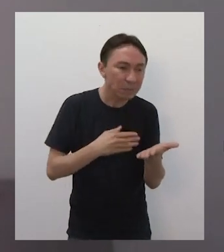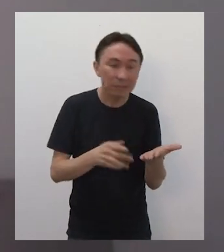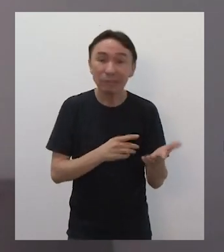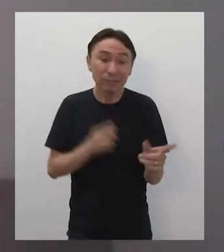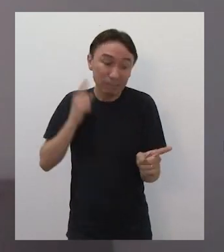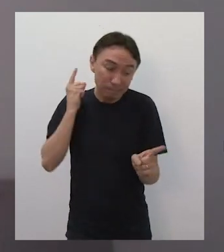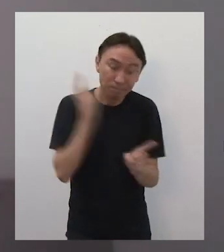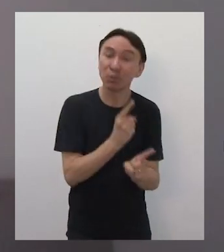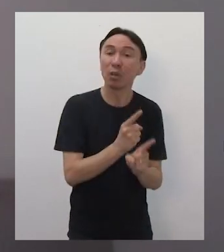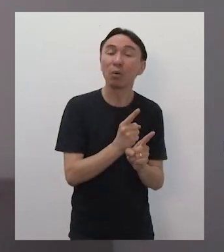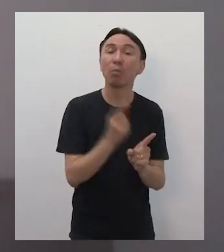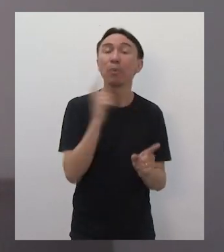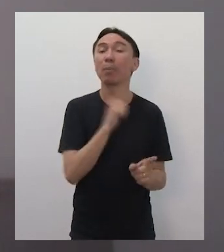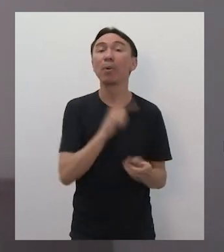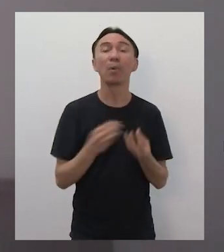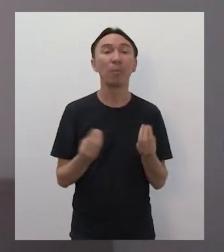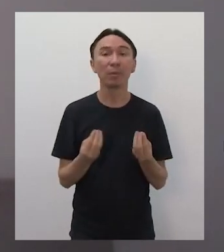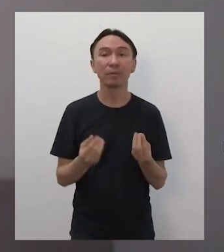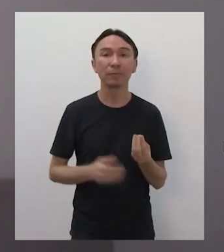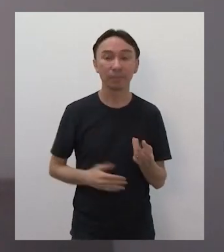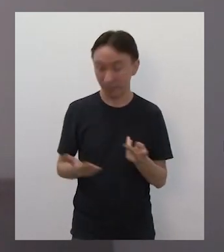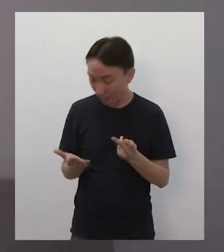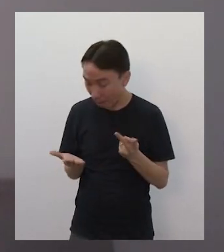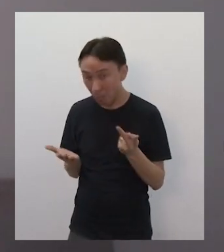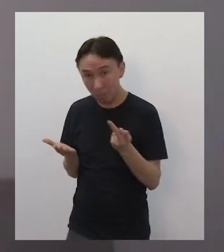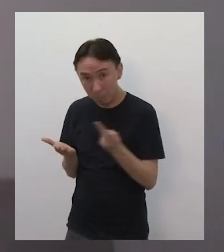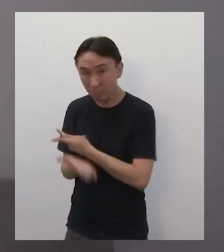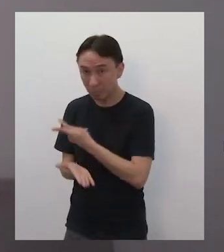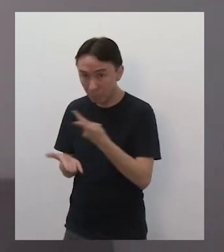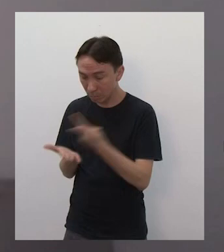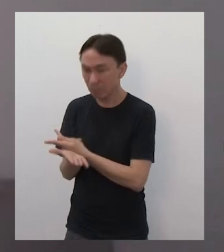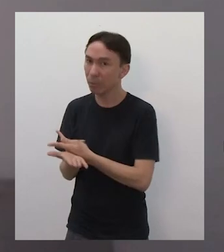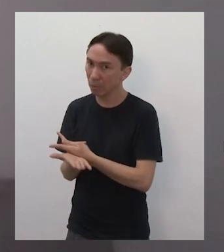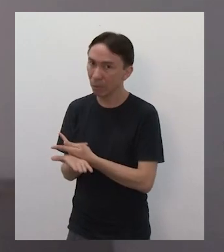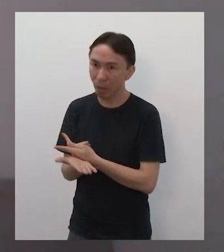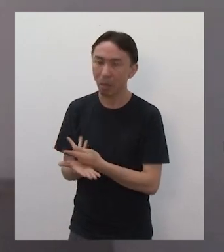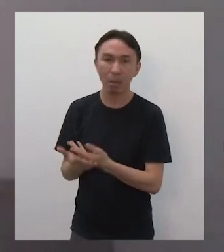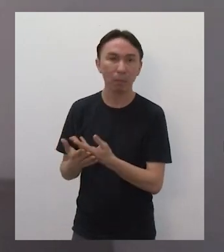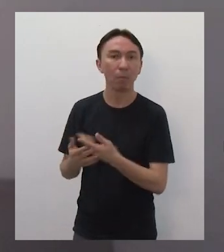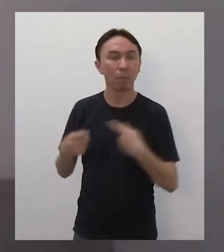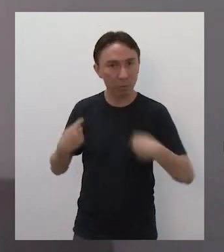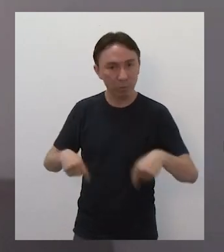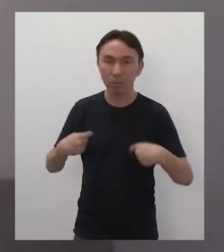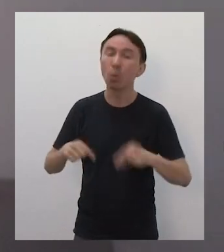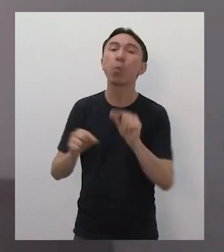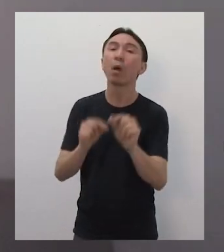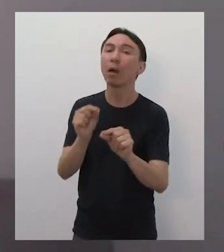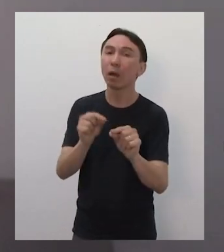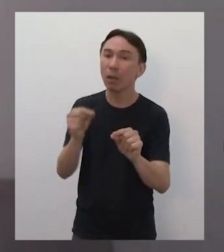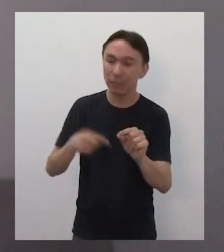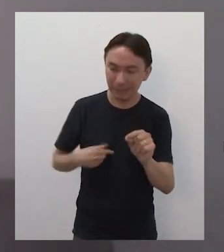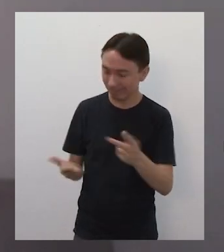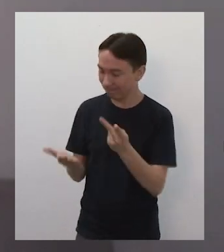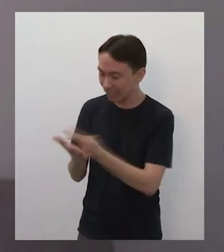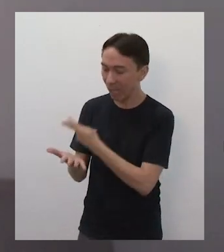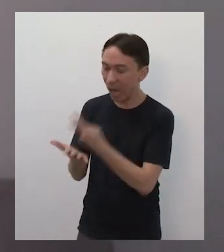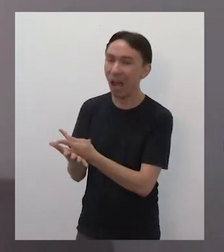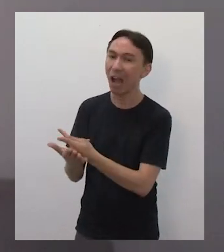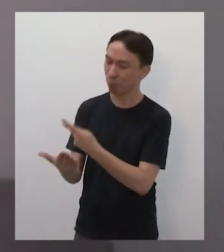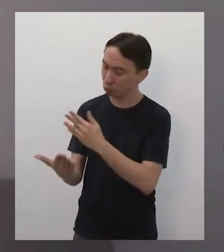Então, o erro, ele precisa ser visto como uma oportunidade, e ele está